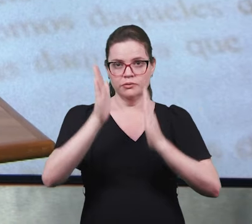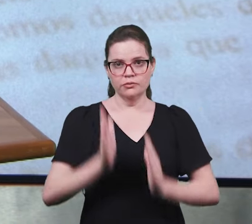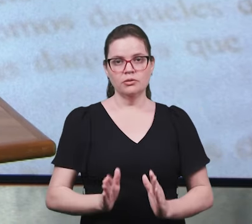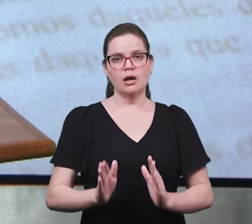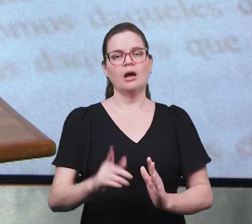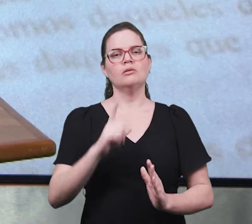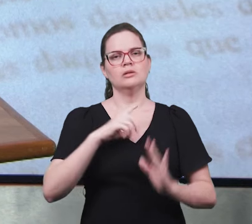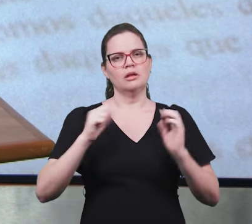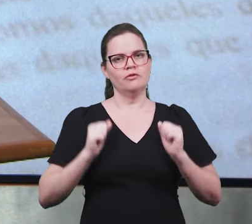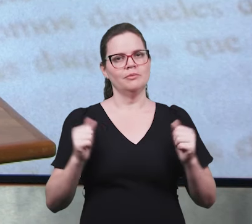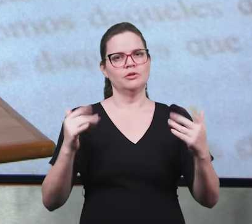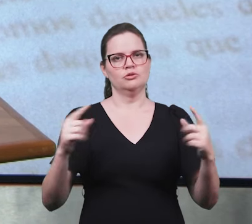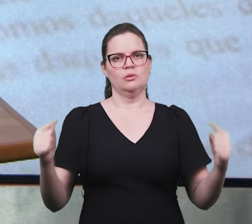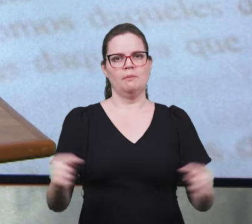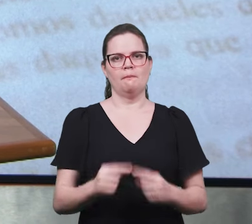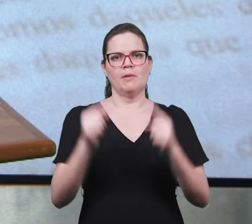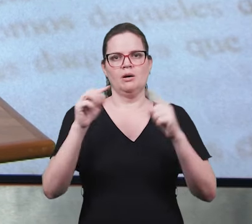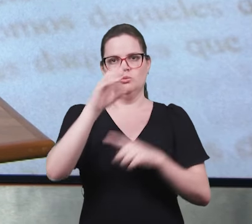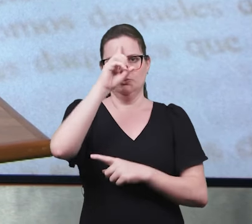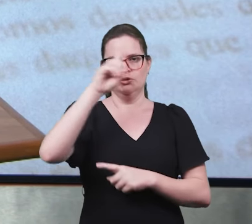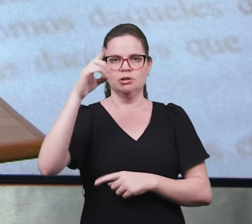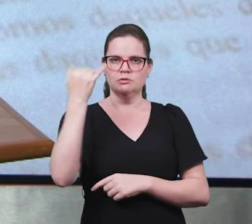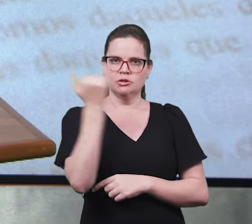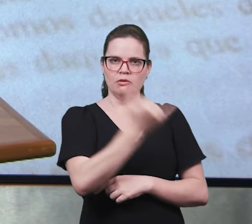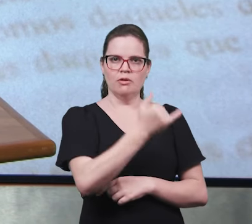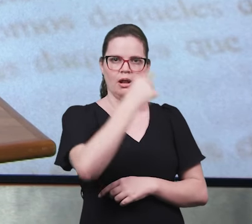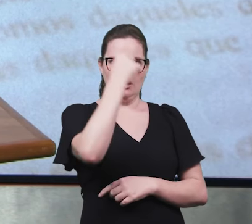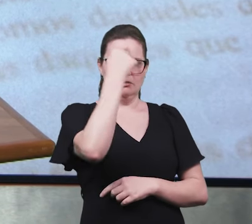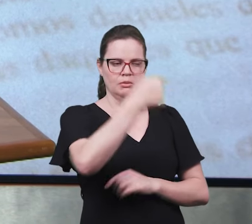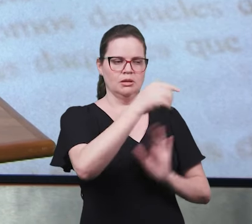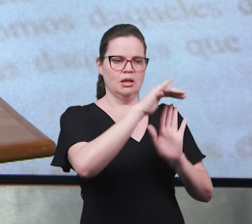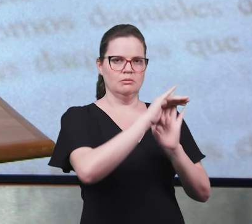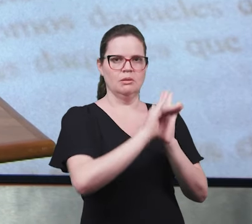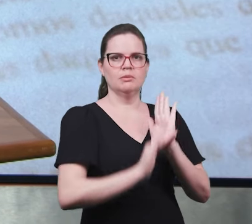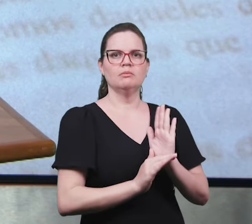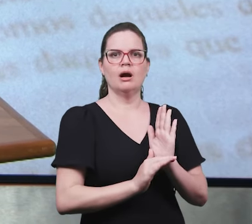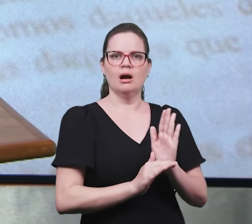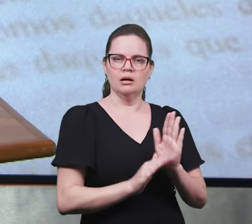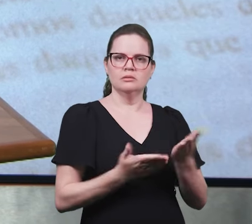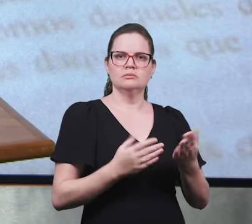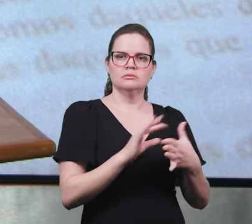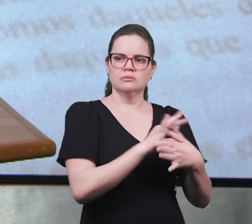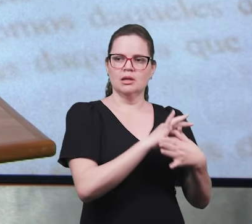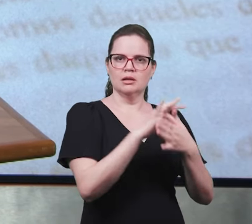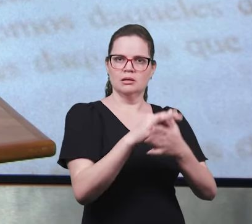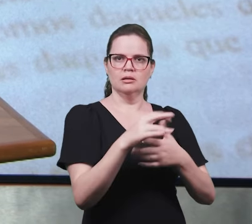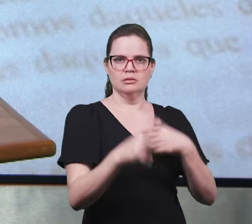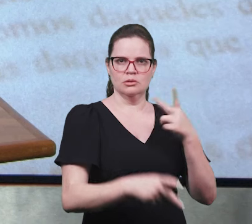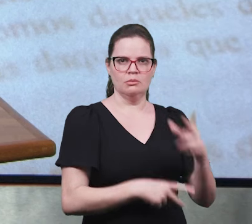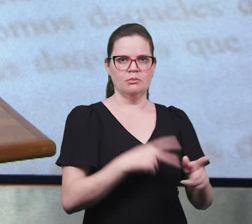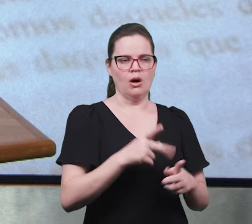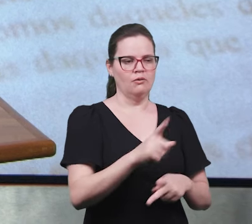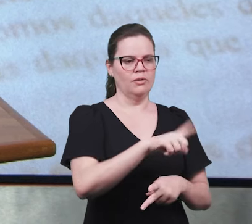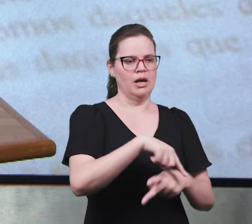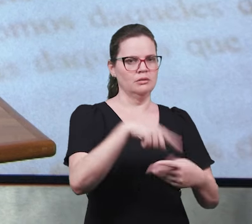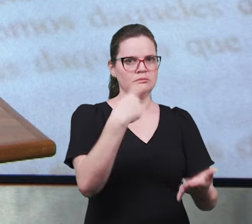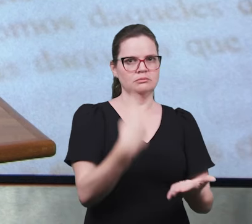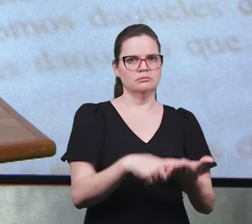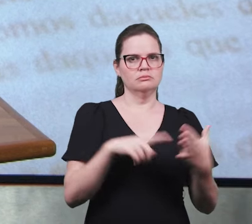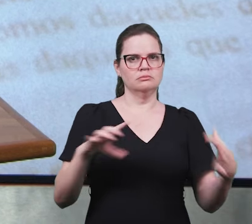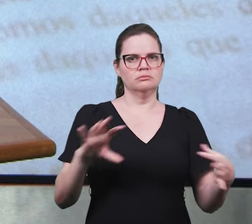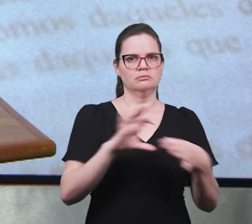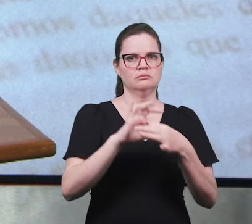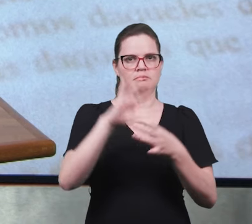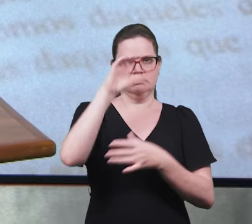de conformidade com os mandamentos de Deus, encaminhando o povo a uma posição de reconciliação com